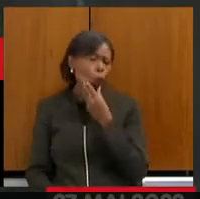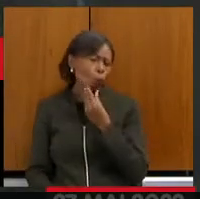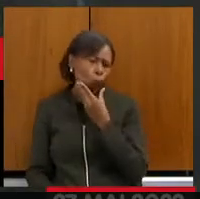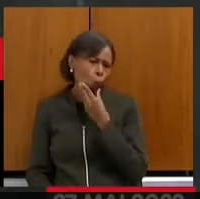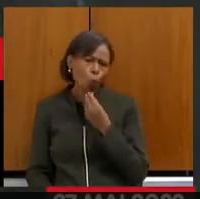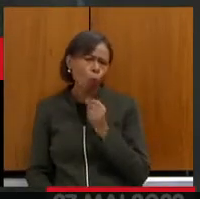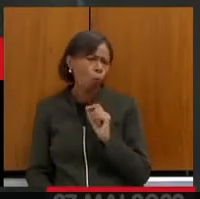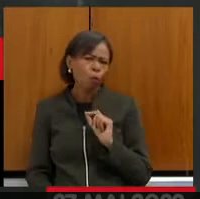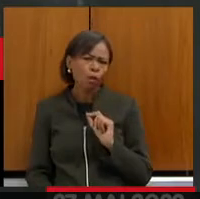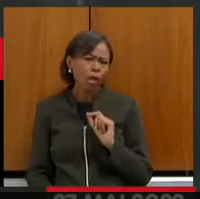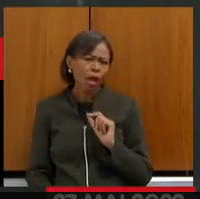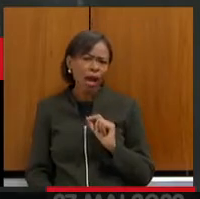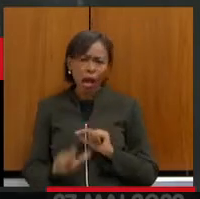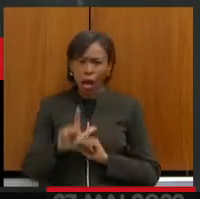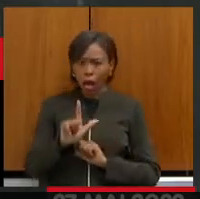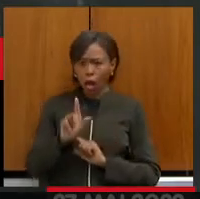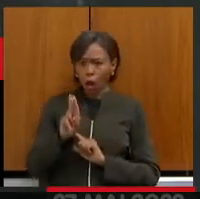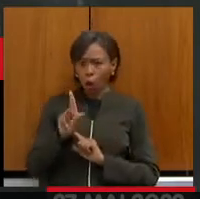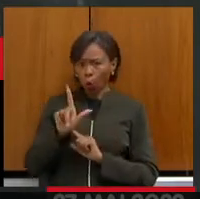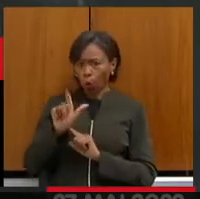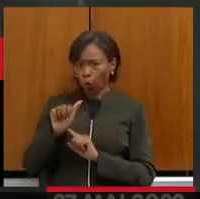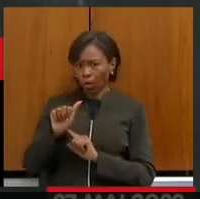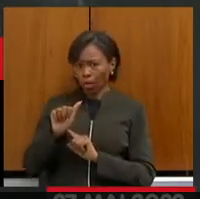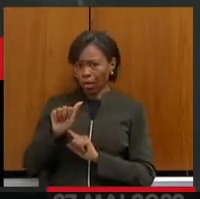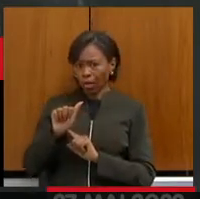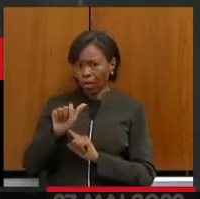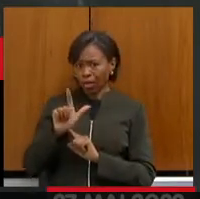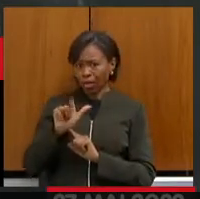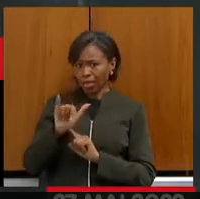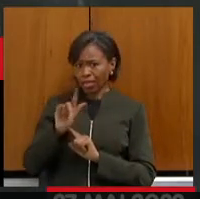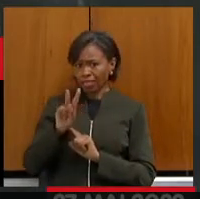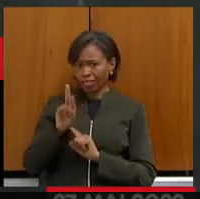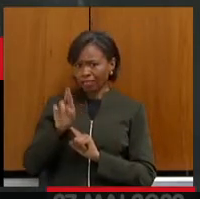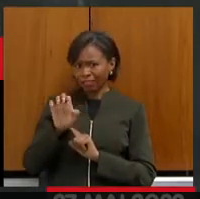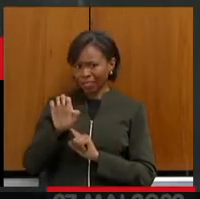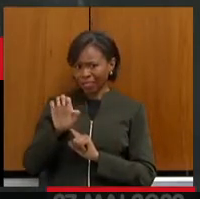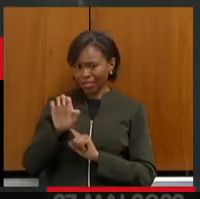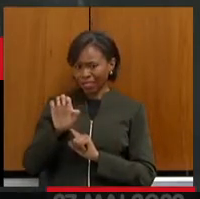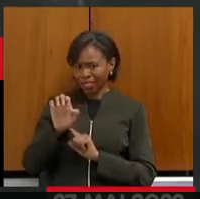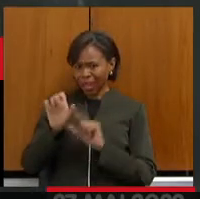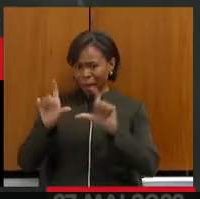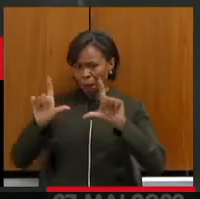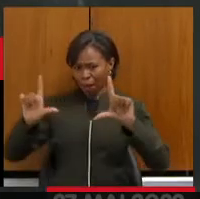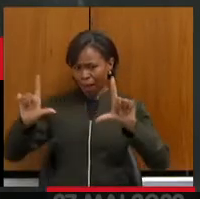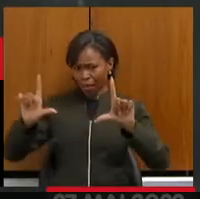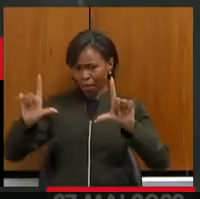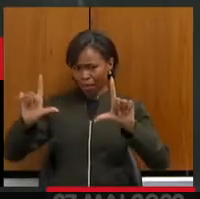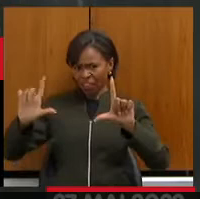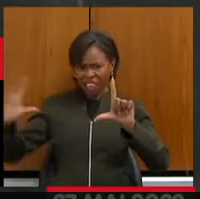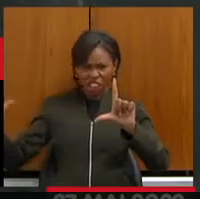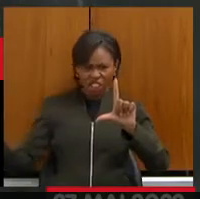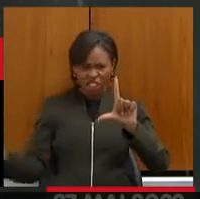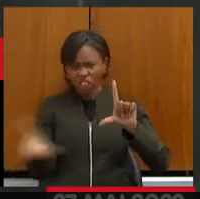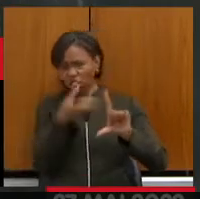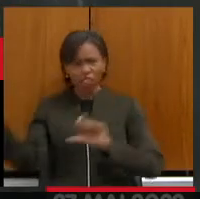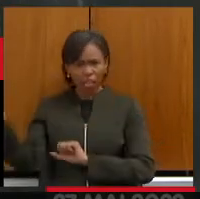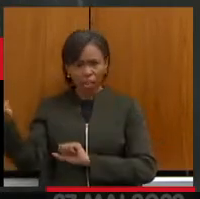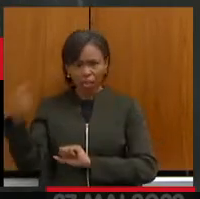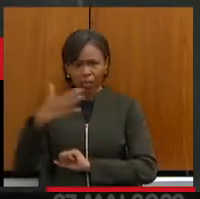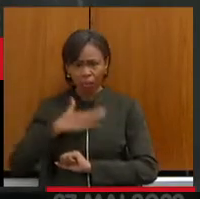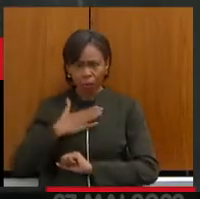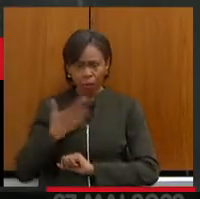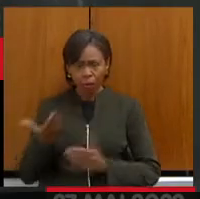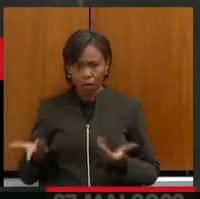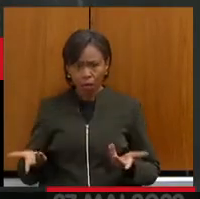Lula livre teria sido arrancadas e eu faço esse exercício você